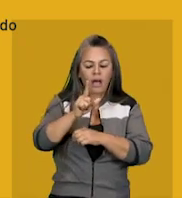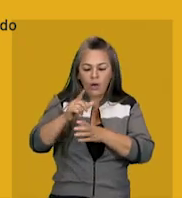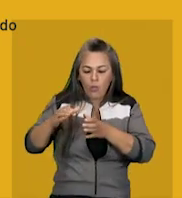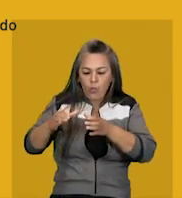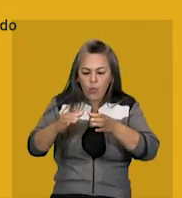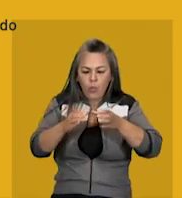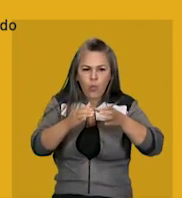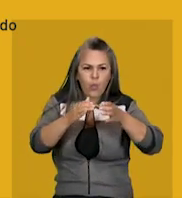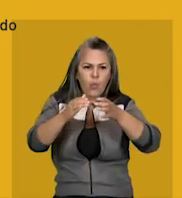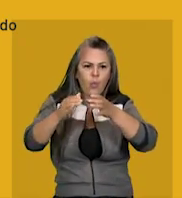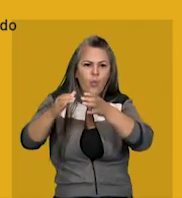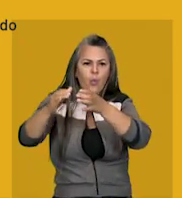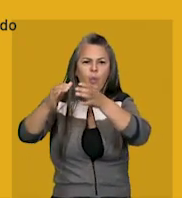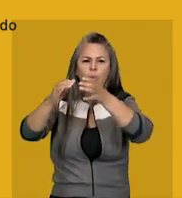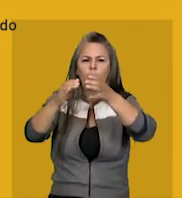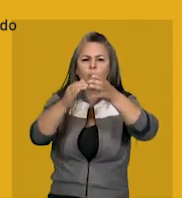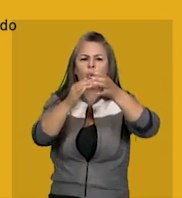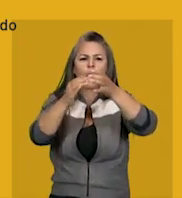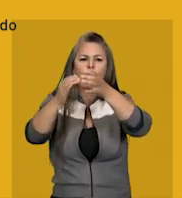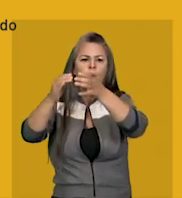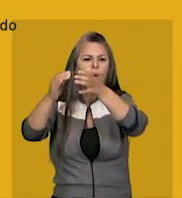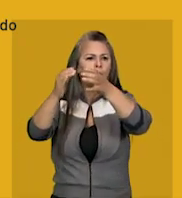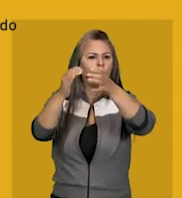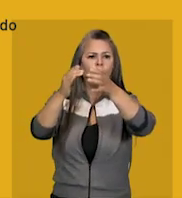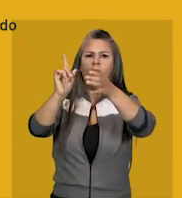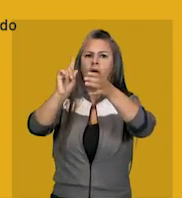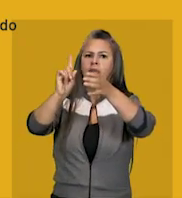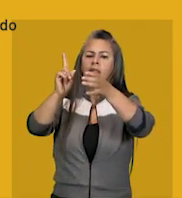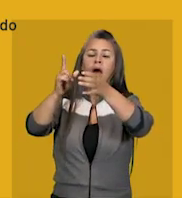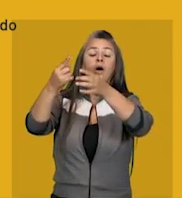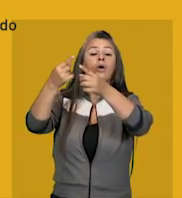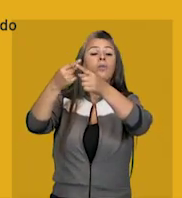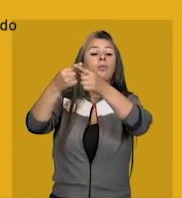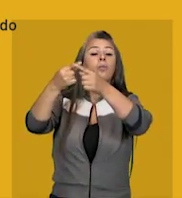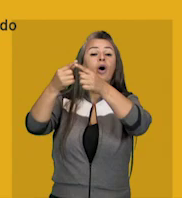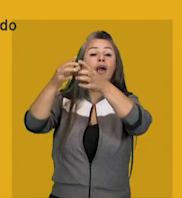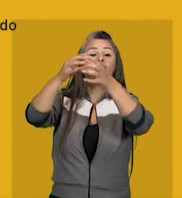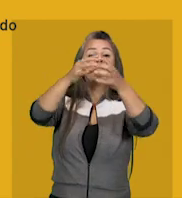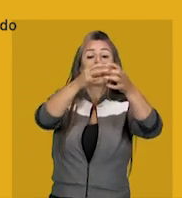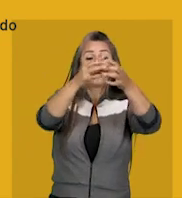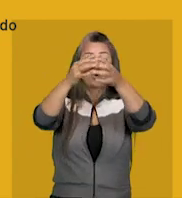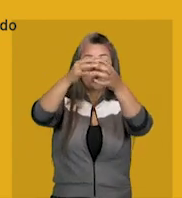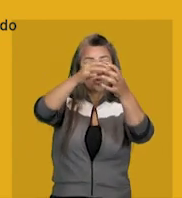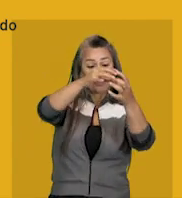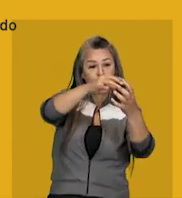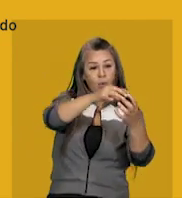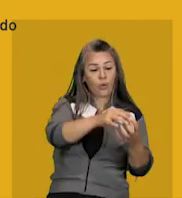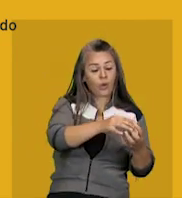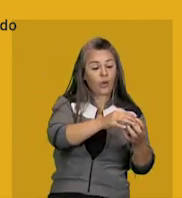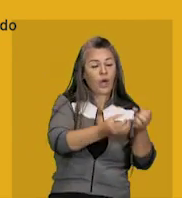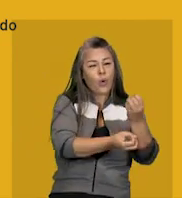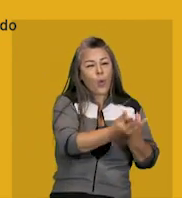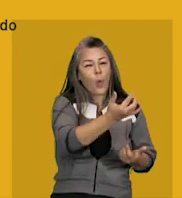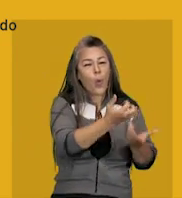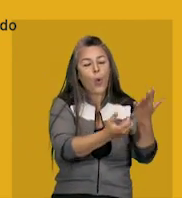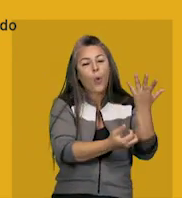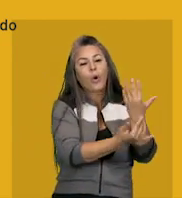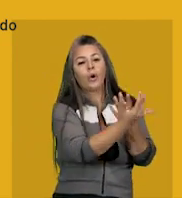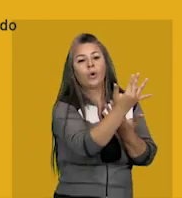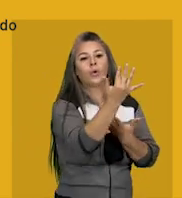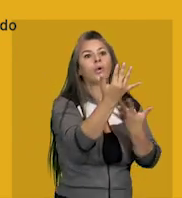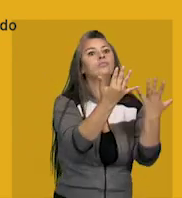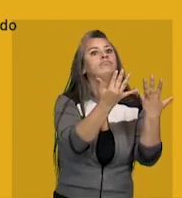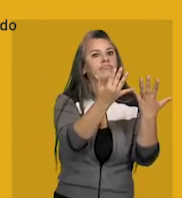que podem causar incêndios. Pode ser o porquê, pois, tá vendo? Então, está explicando. Não faça isso porque pode acontecer